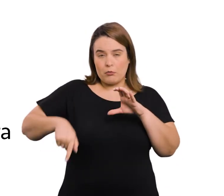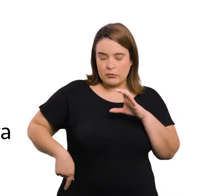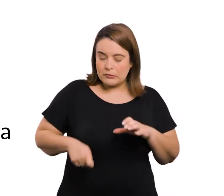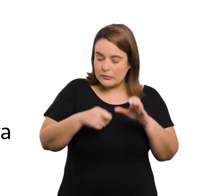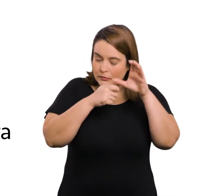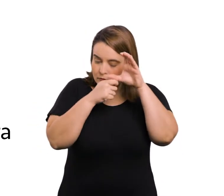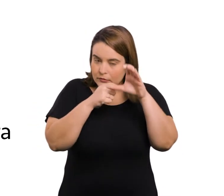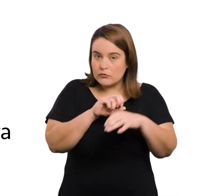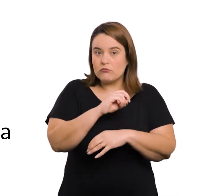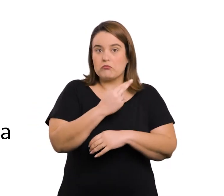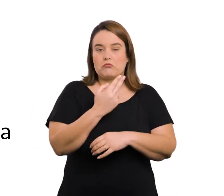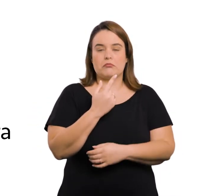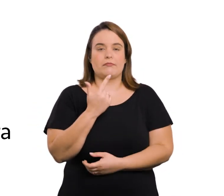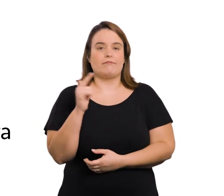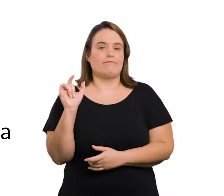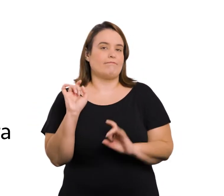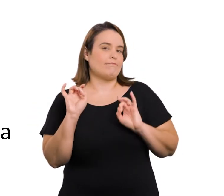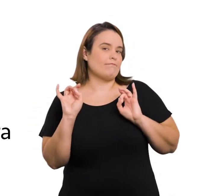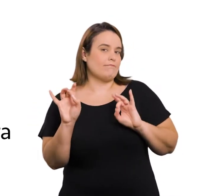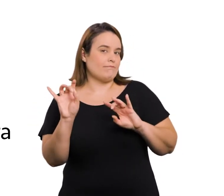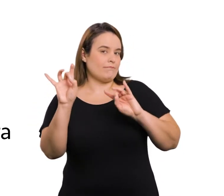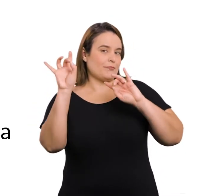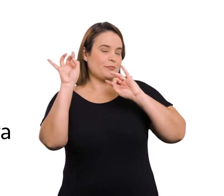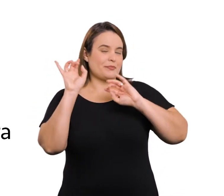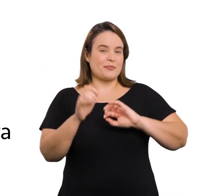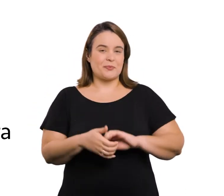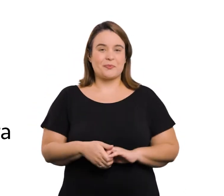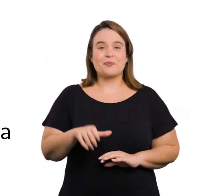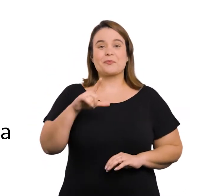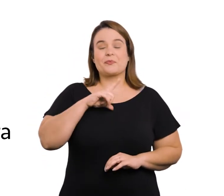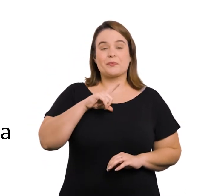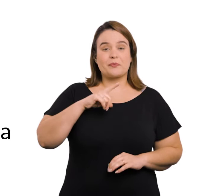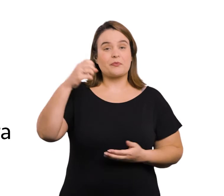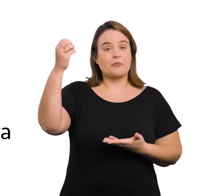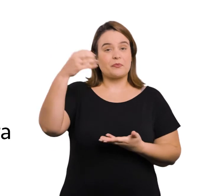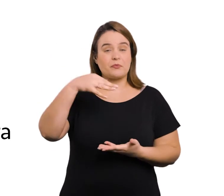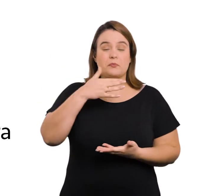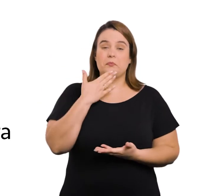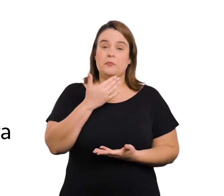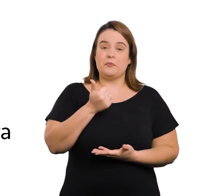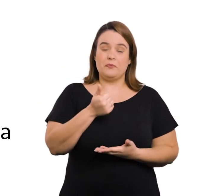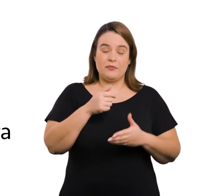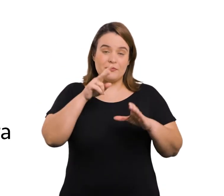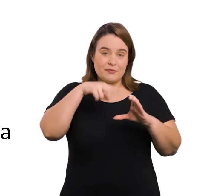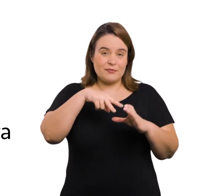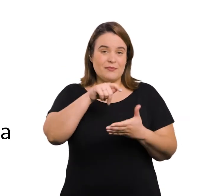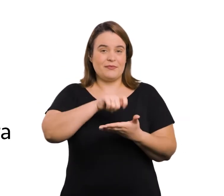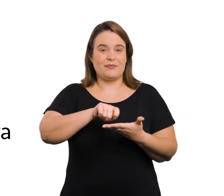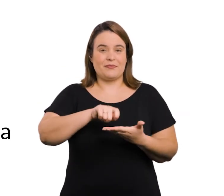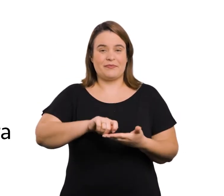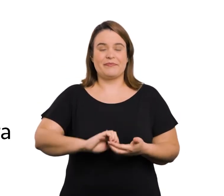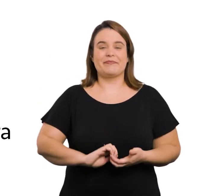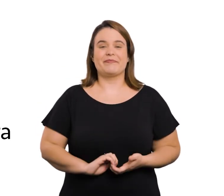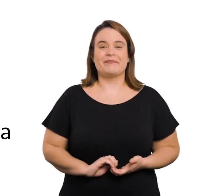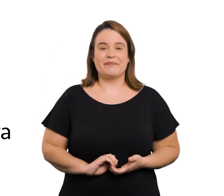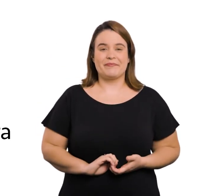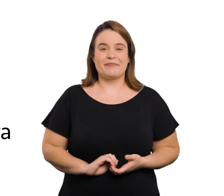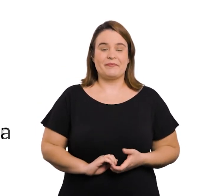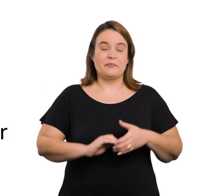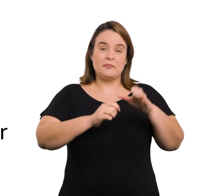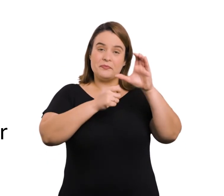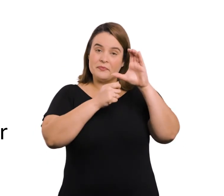lupas portáteis, de mão, até mais sofisticadas, que contam com recursos de iluminação para melhorar a leitura e